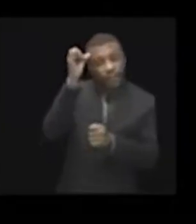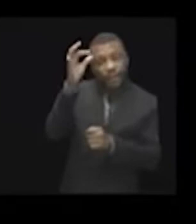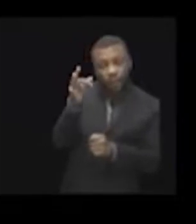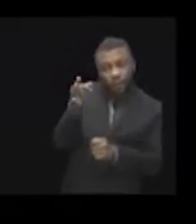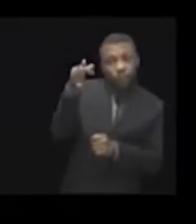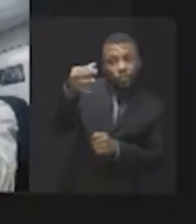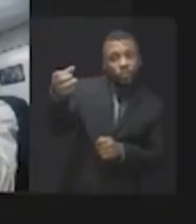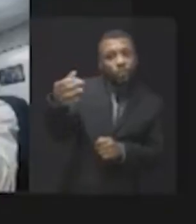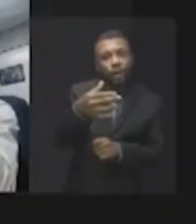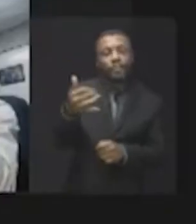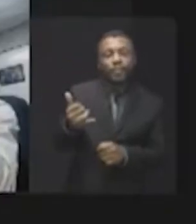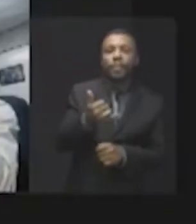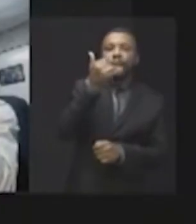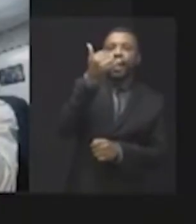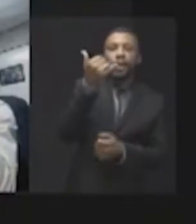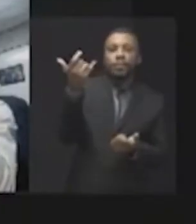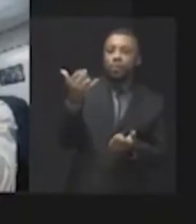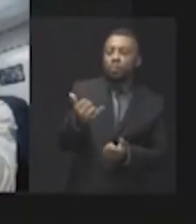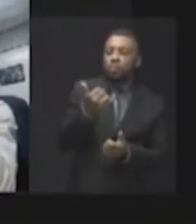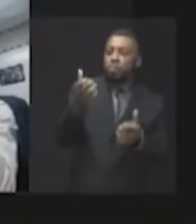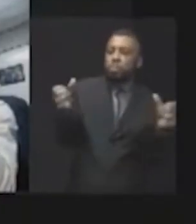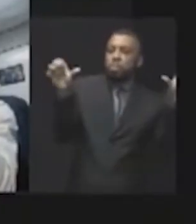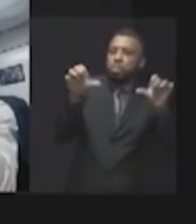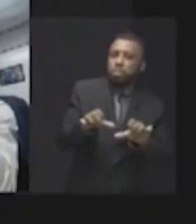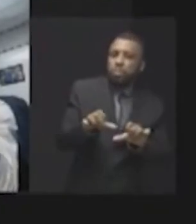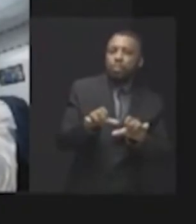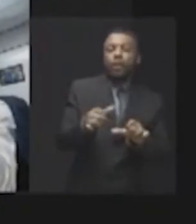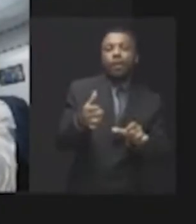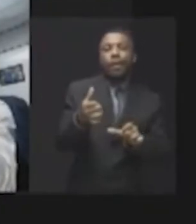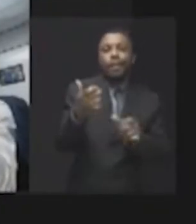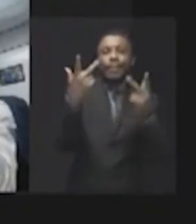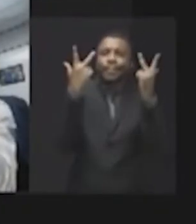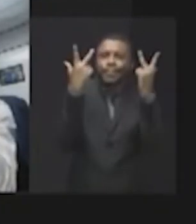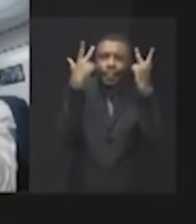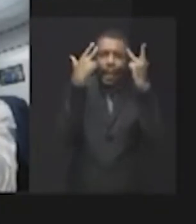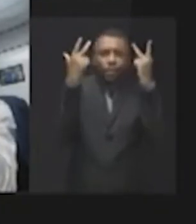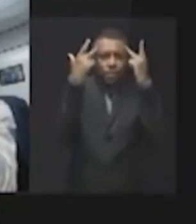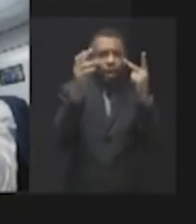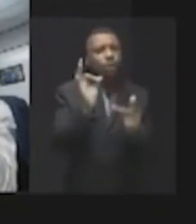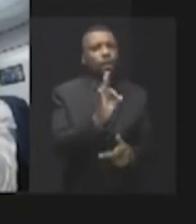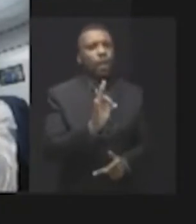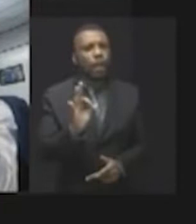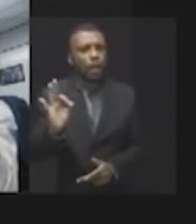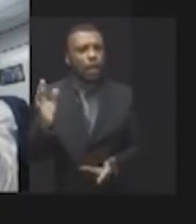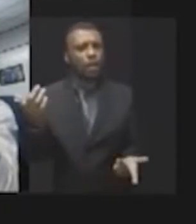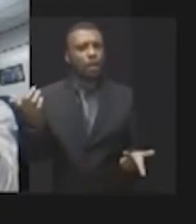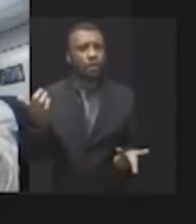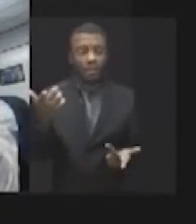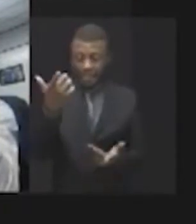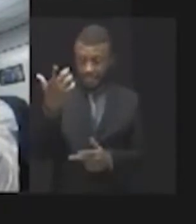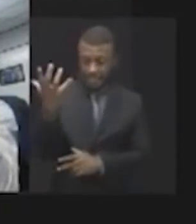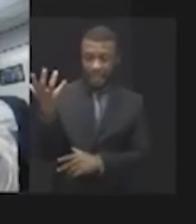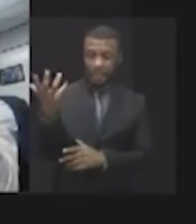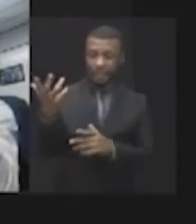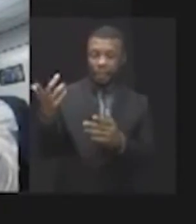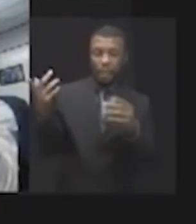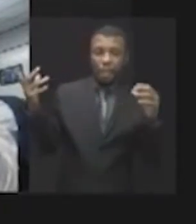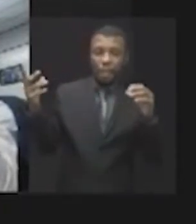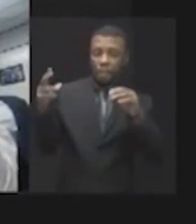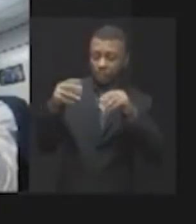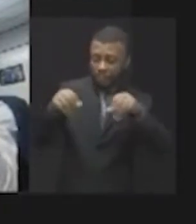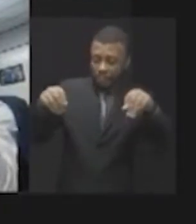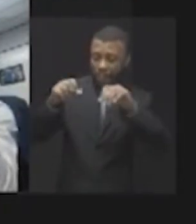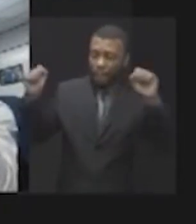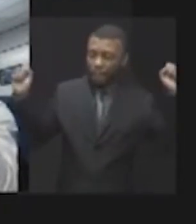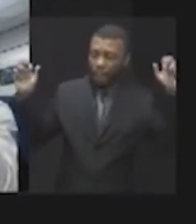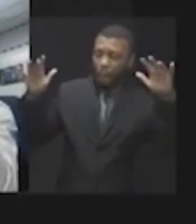Não existe desastre natural. O desastre, esse tipo de tragédia que a gente está vendo agora, é decorrente de um